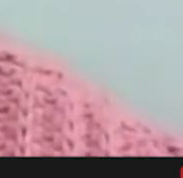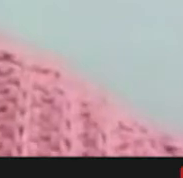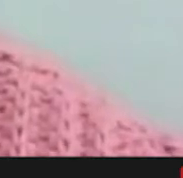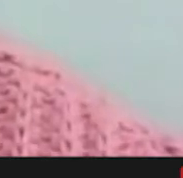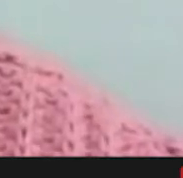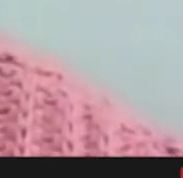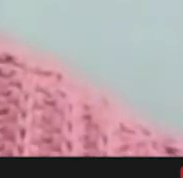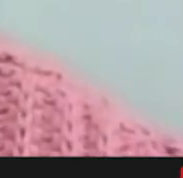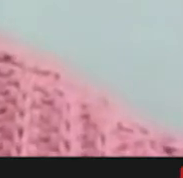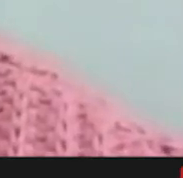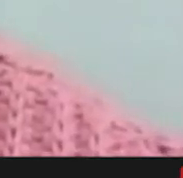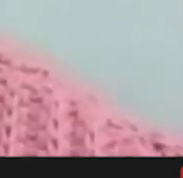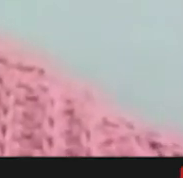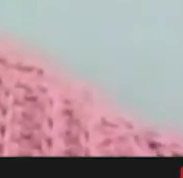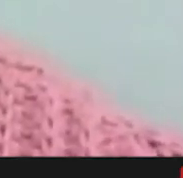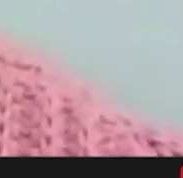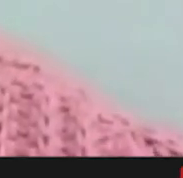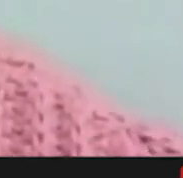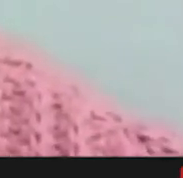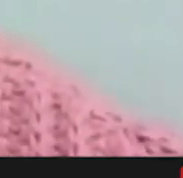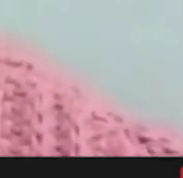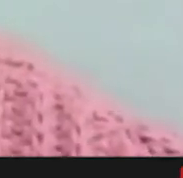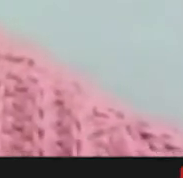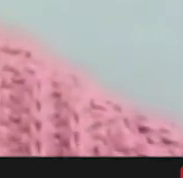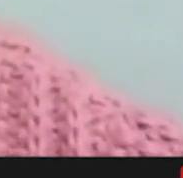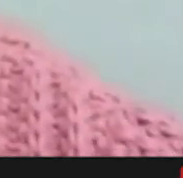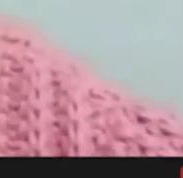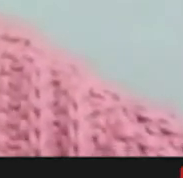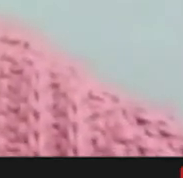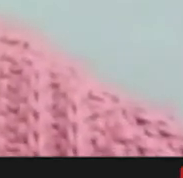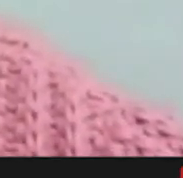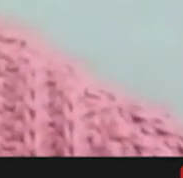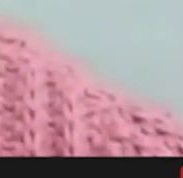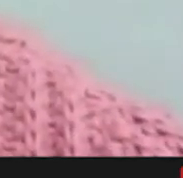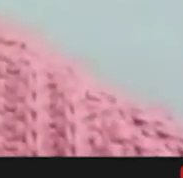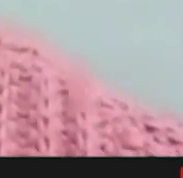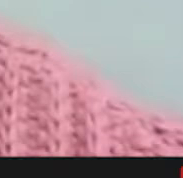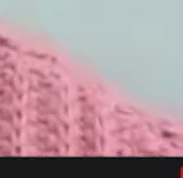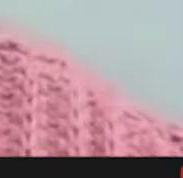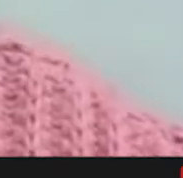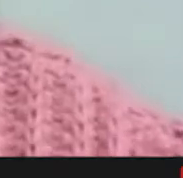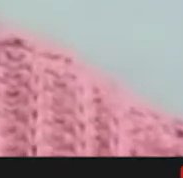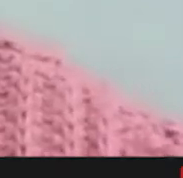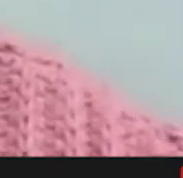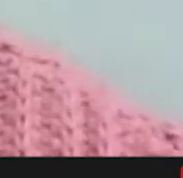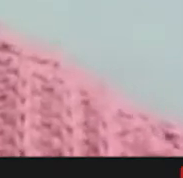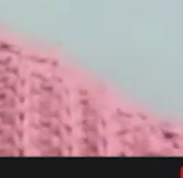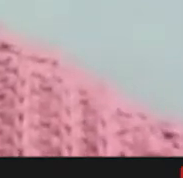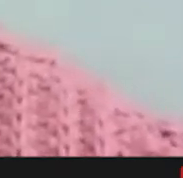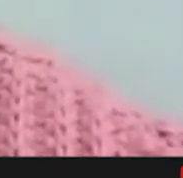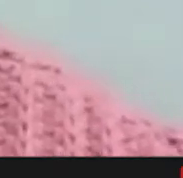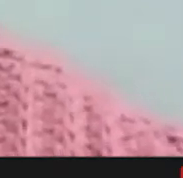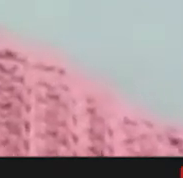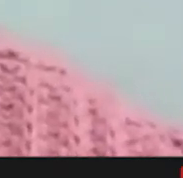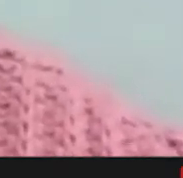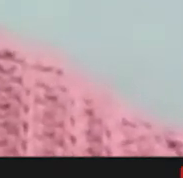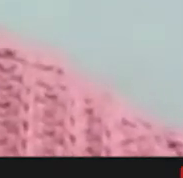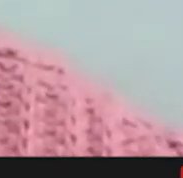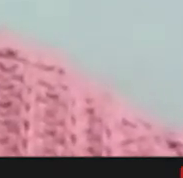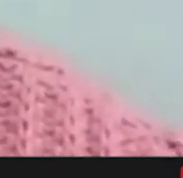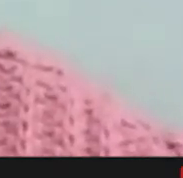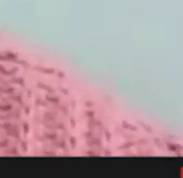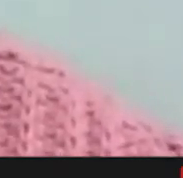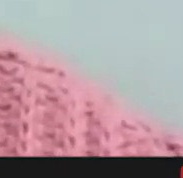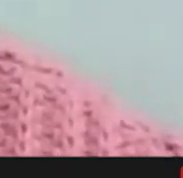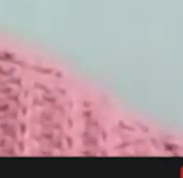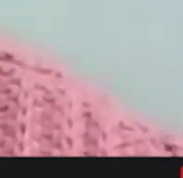transmissibilidade, que é a característica do novo coronavírus, né? E tem um problema severo,